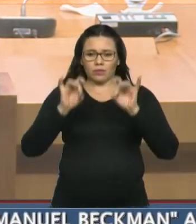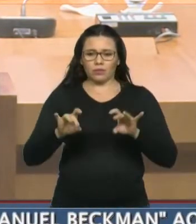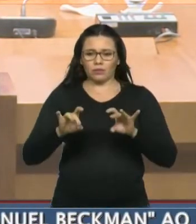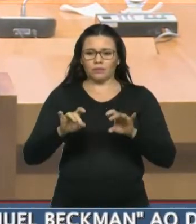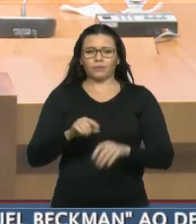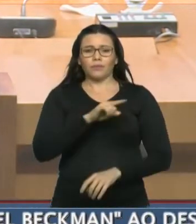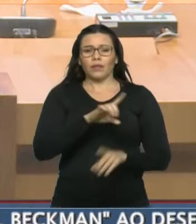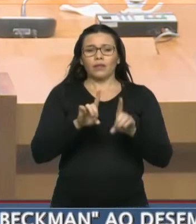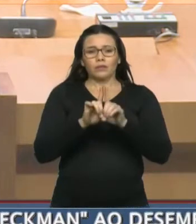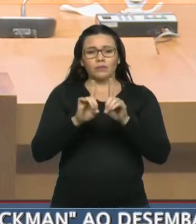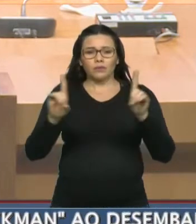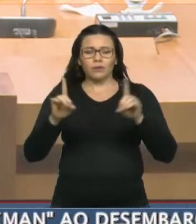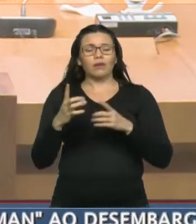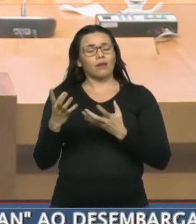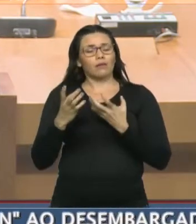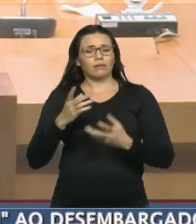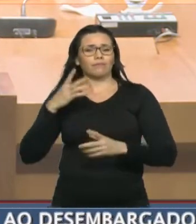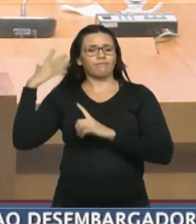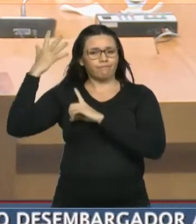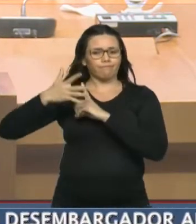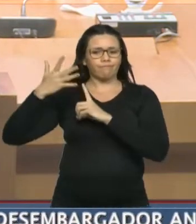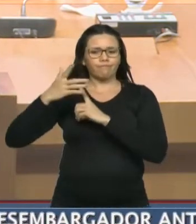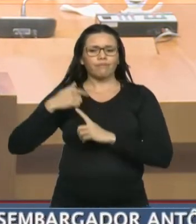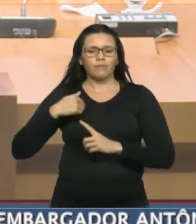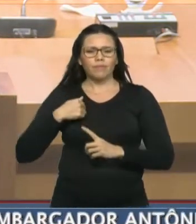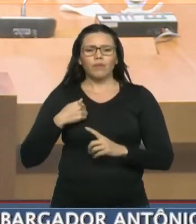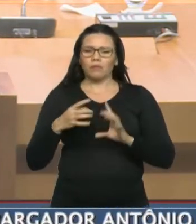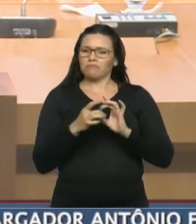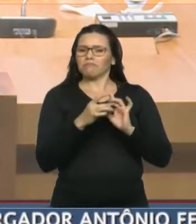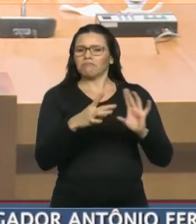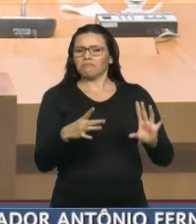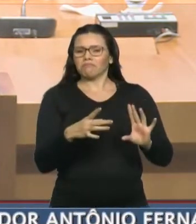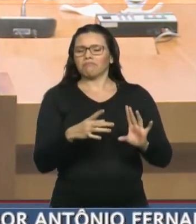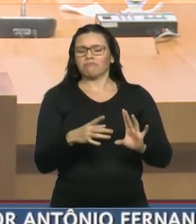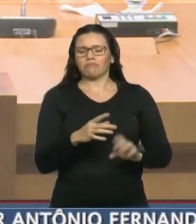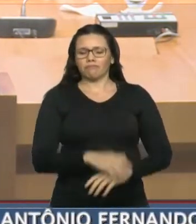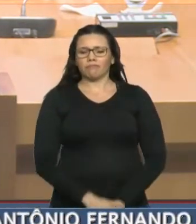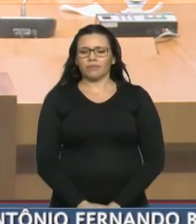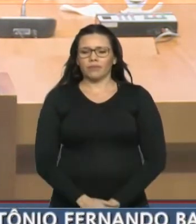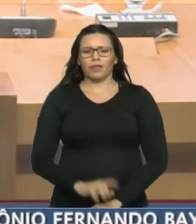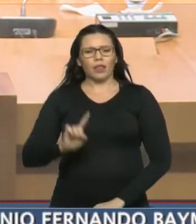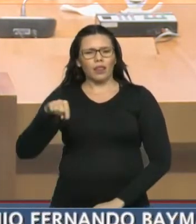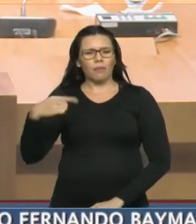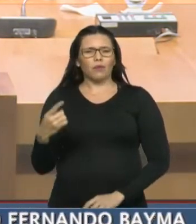uma observação. Eu vou passar a palavra para que ele possa fazer essas observações e, em seguida, encerraremos a sessão.